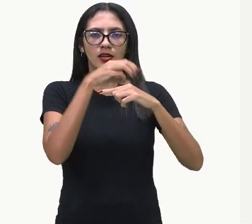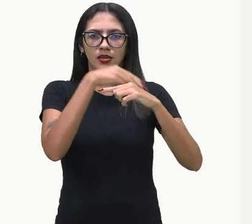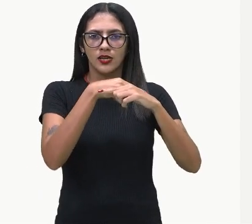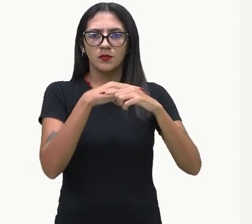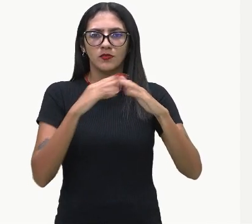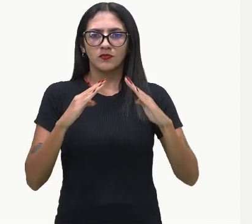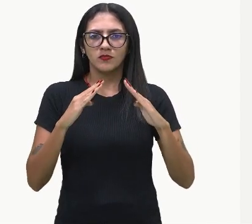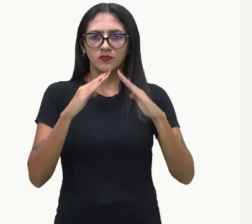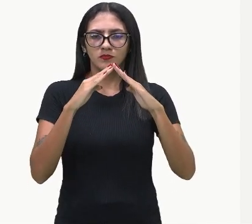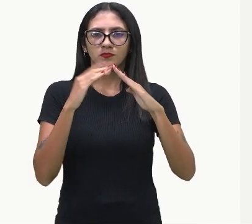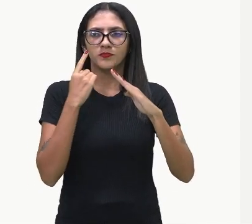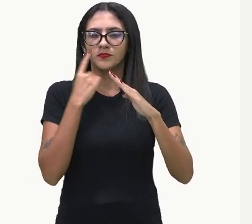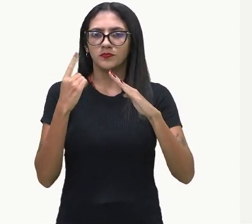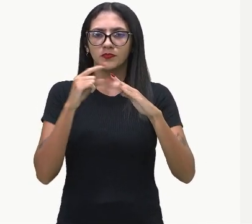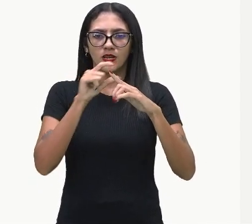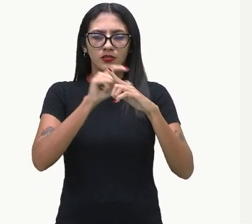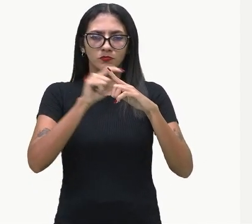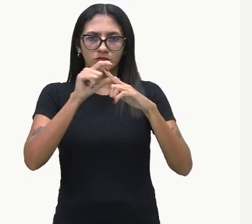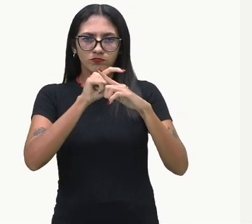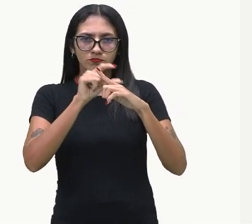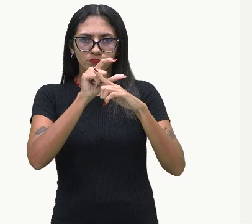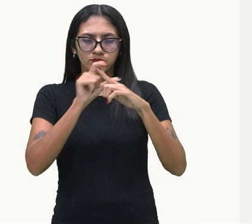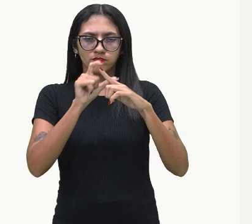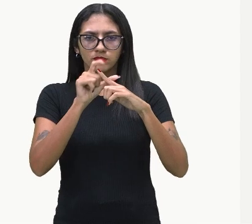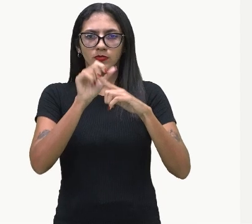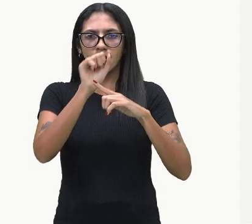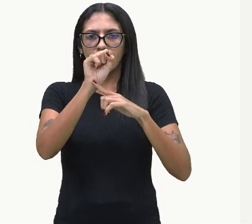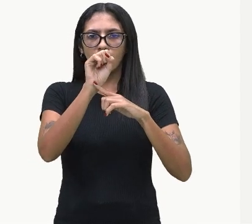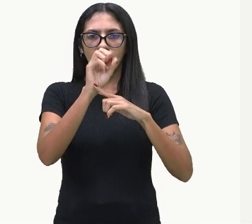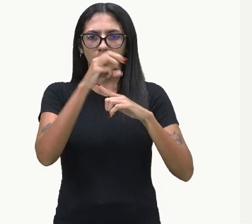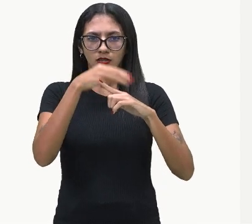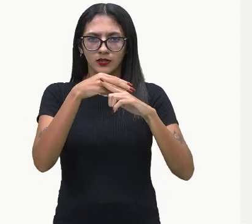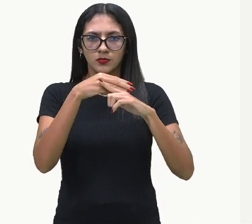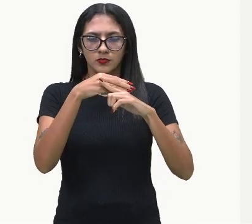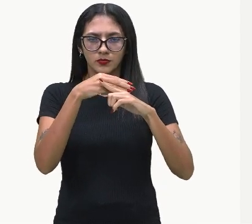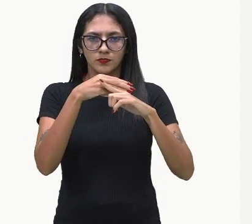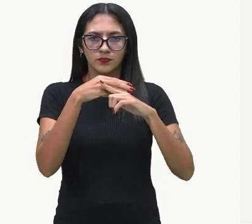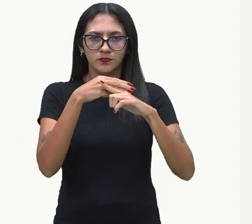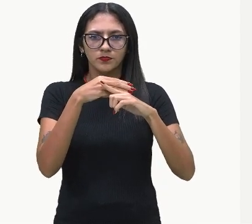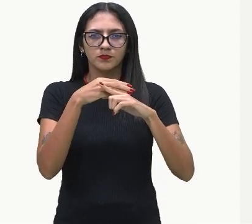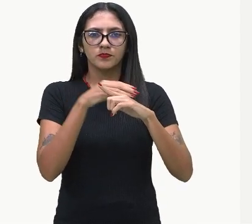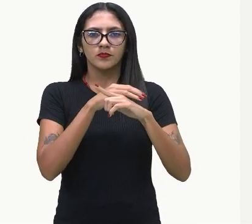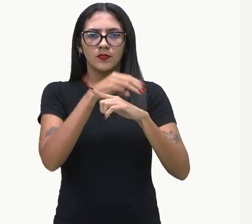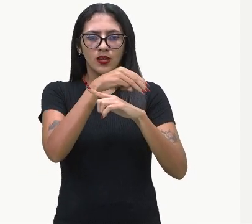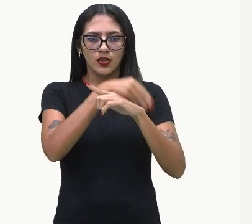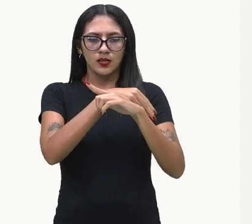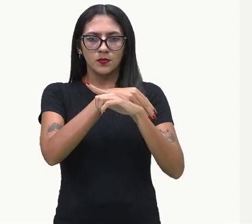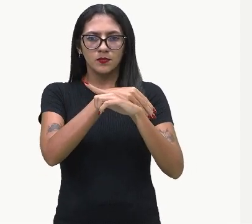essa medida aqui, está para MB,